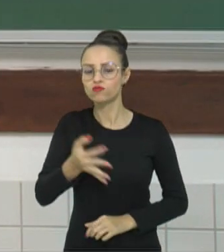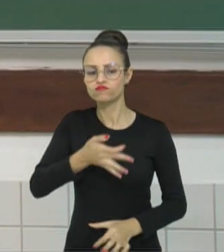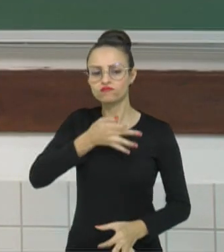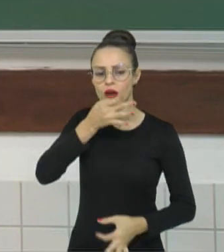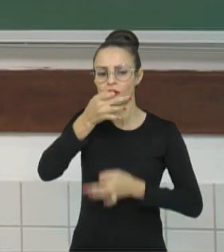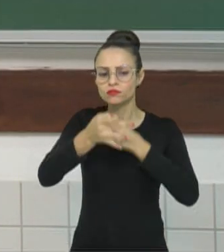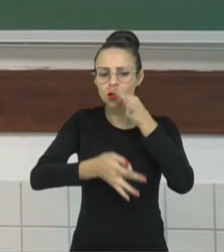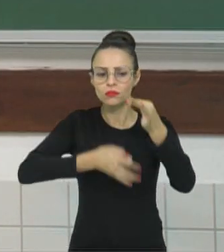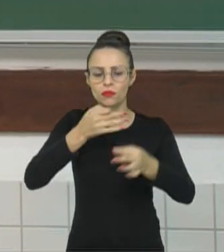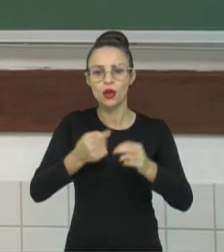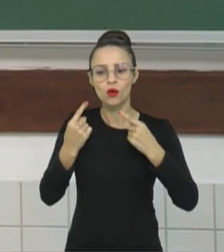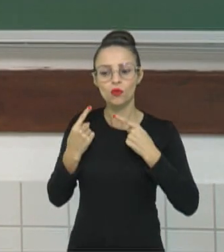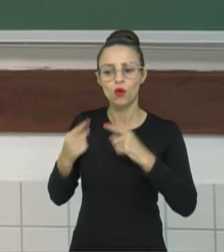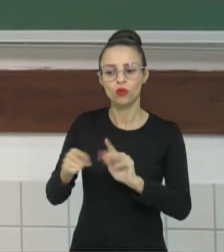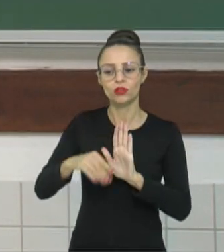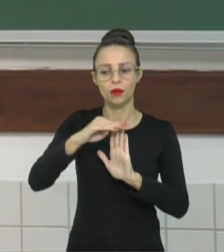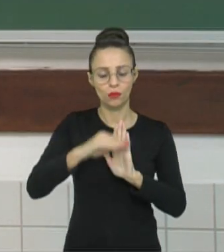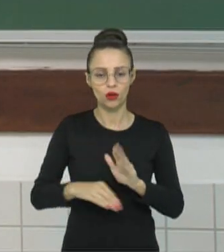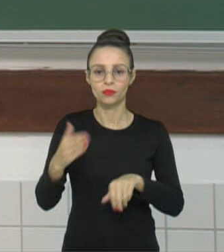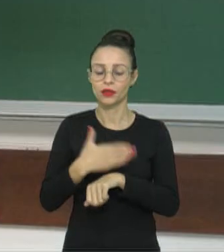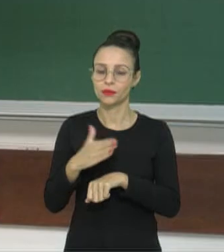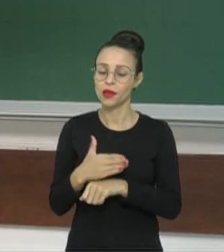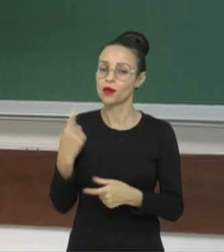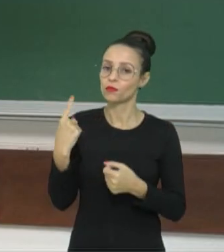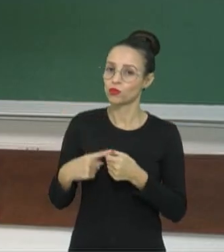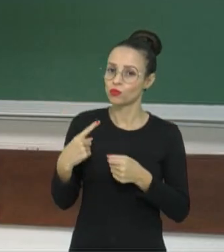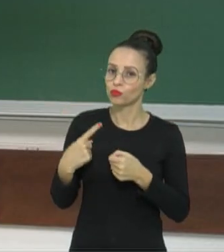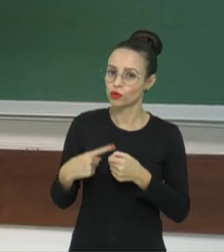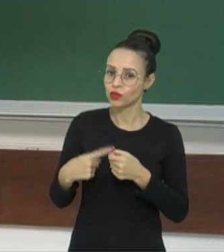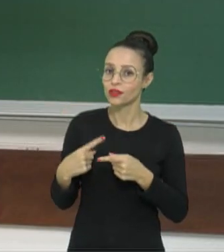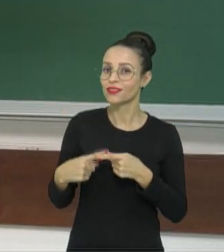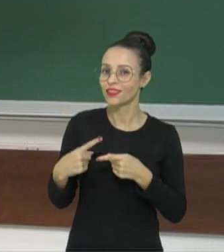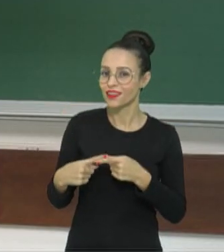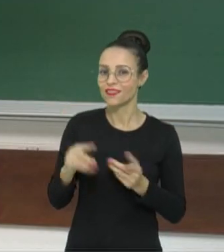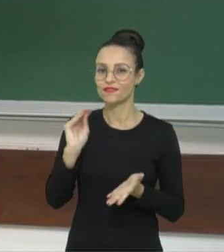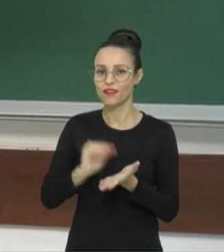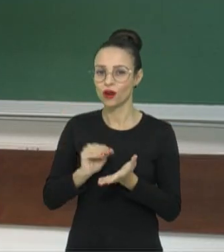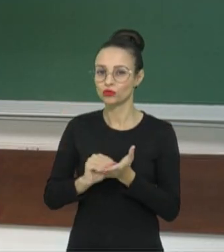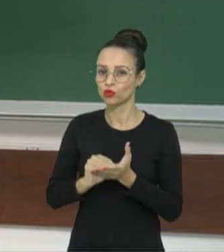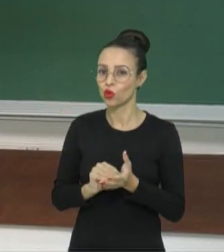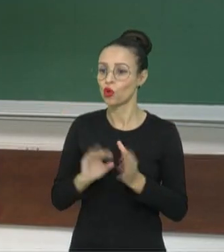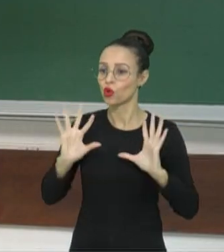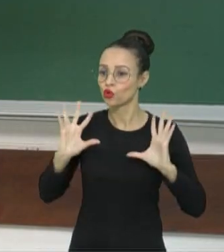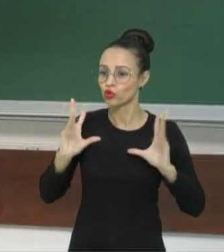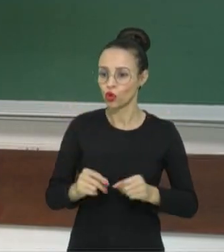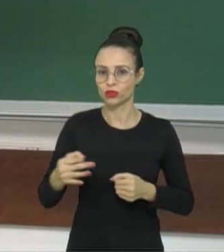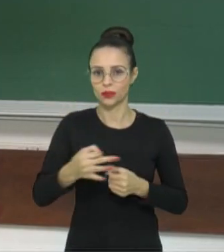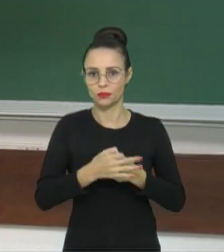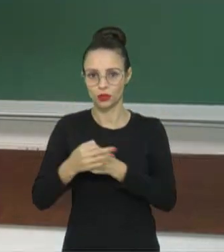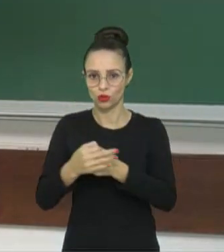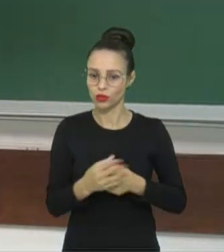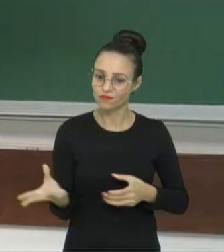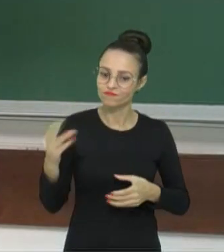argumentos contra esse programa, justamente porque não engloba ali todas as minorias, ok?